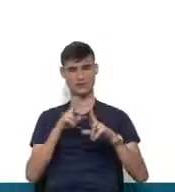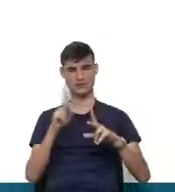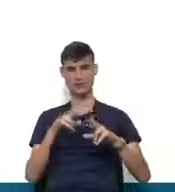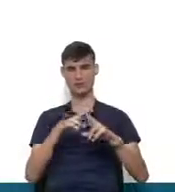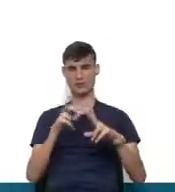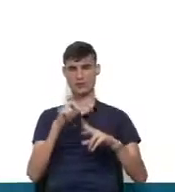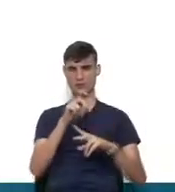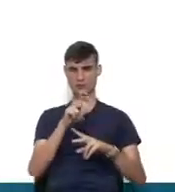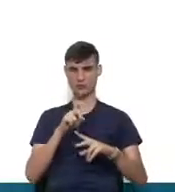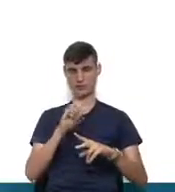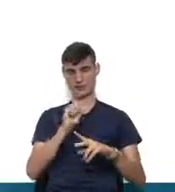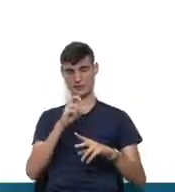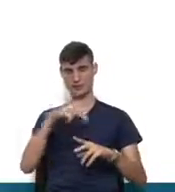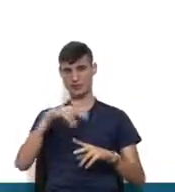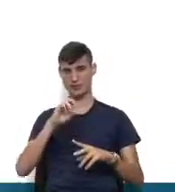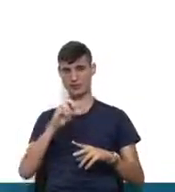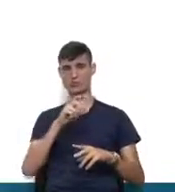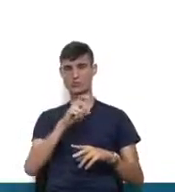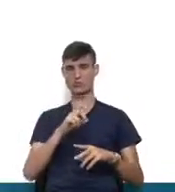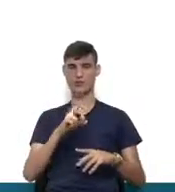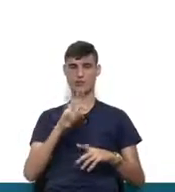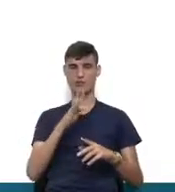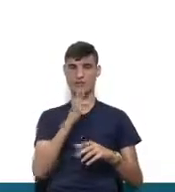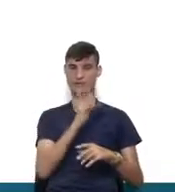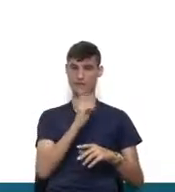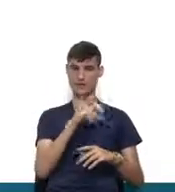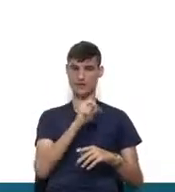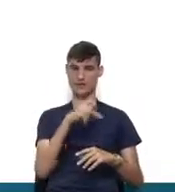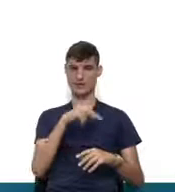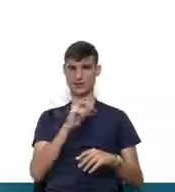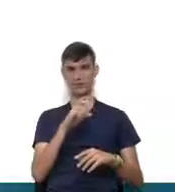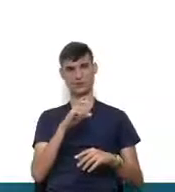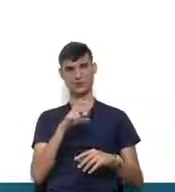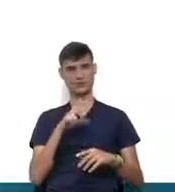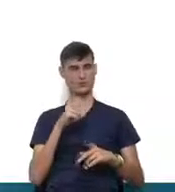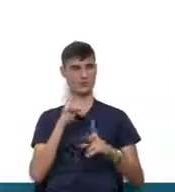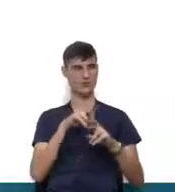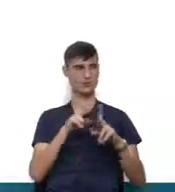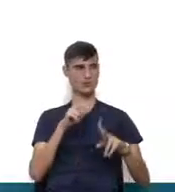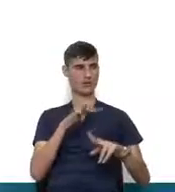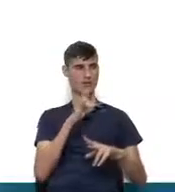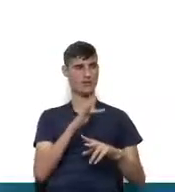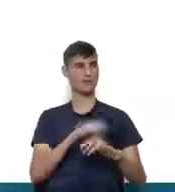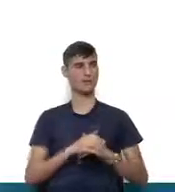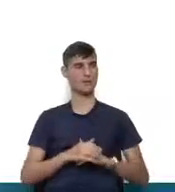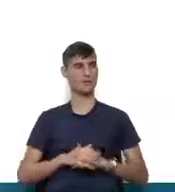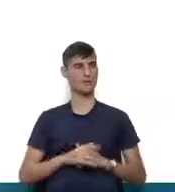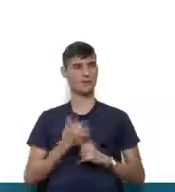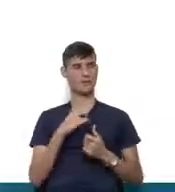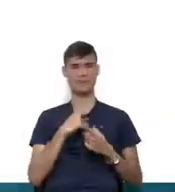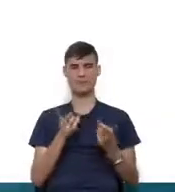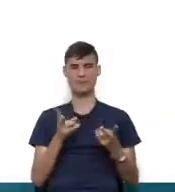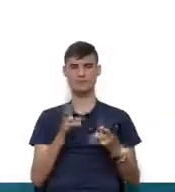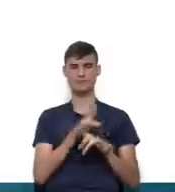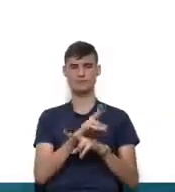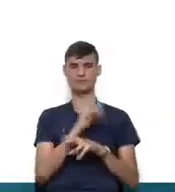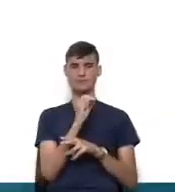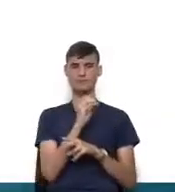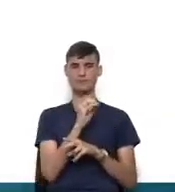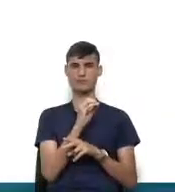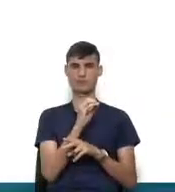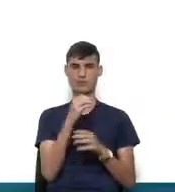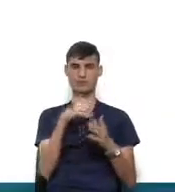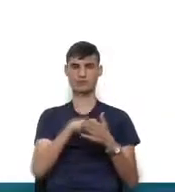x, f de seno de x, tranquilo, seno de x. Se eu substituo no lugar do x o zero, por que